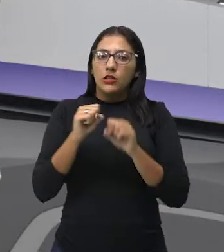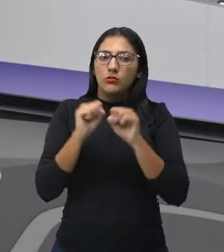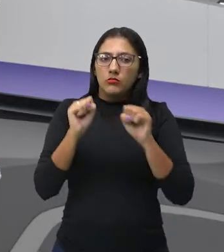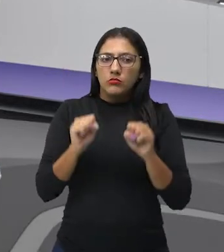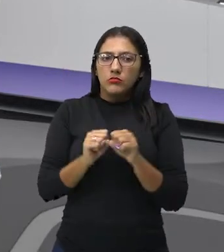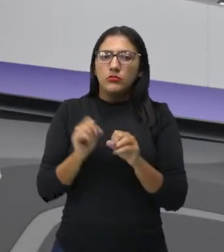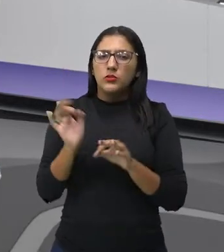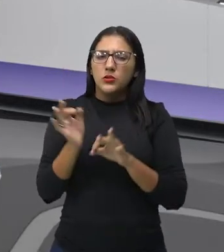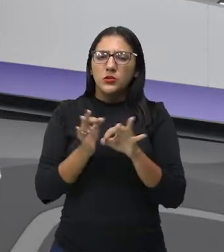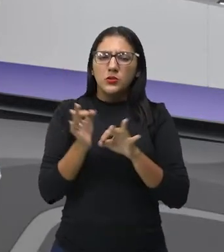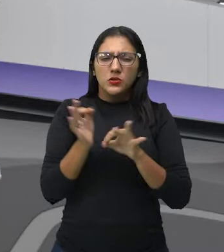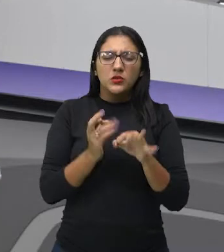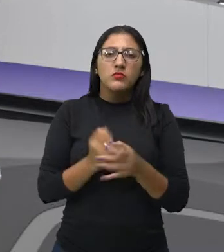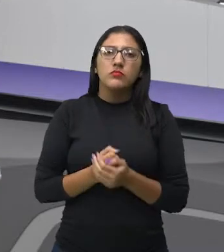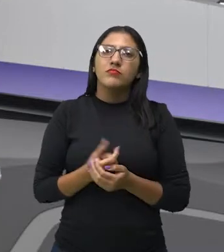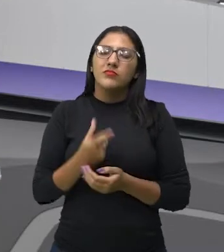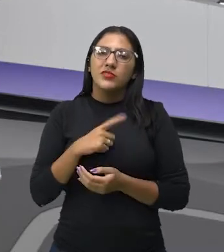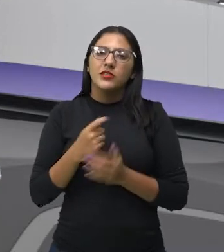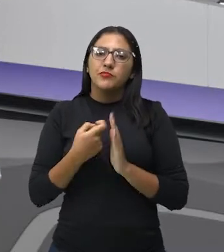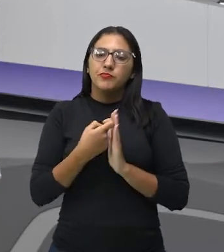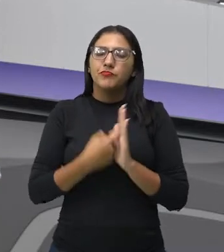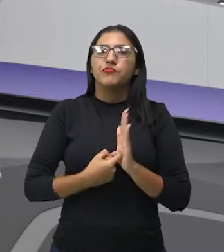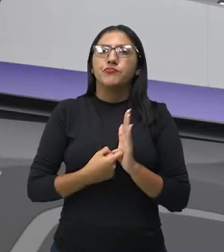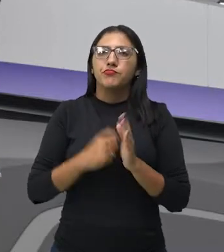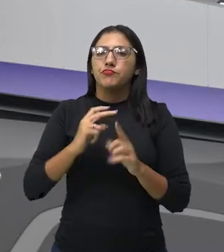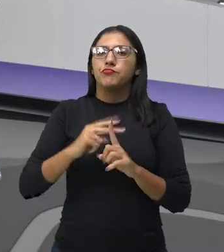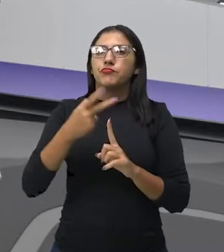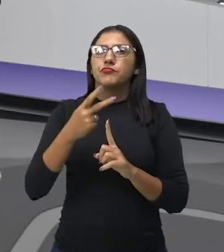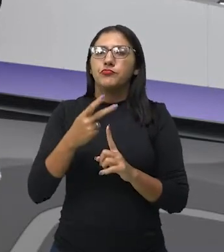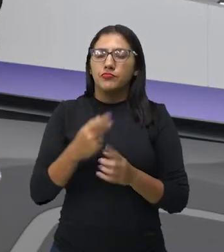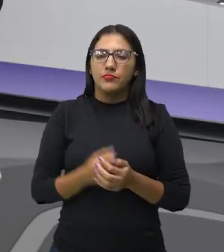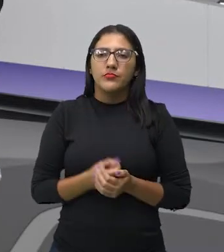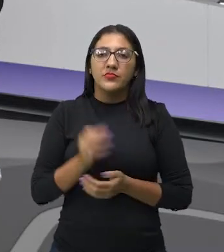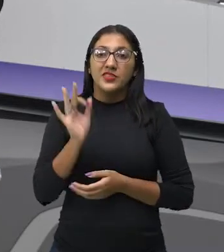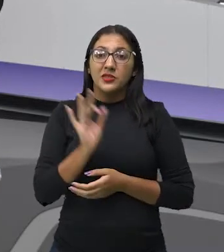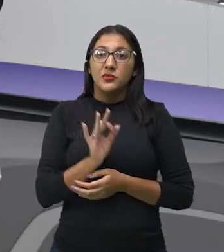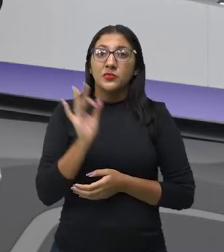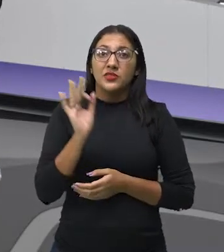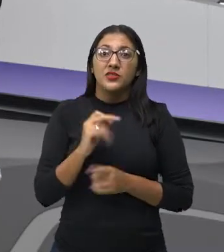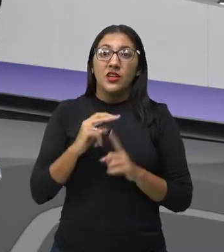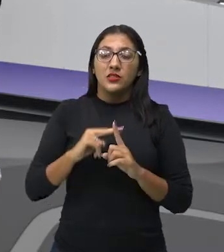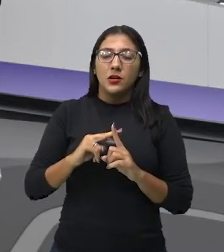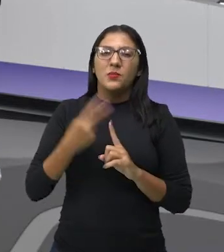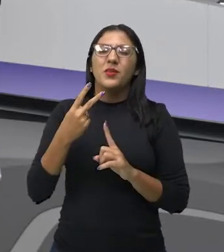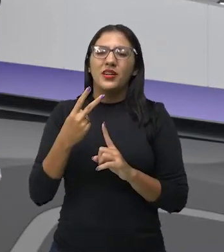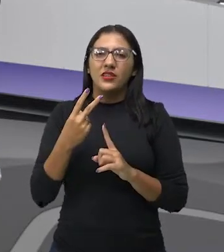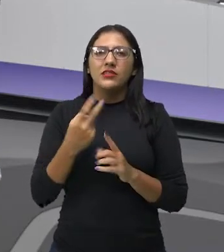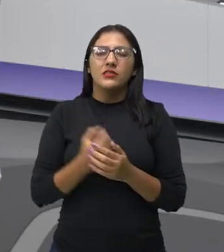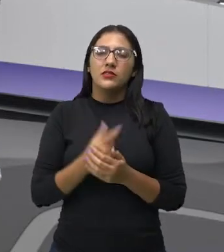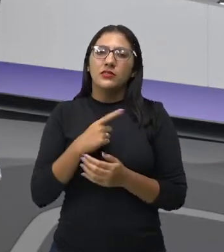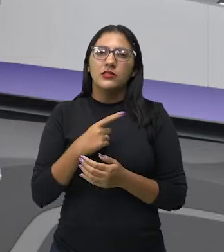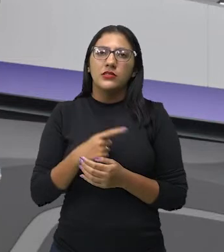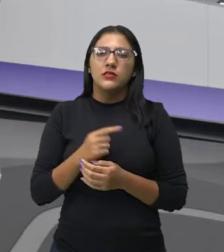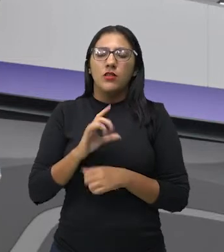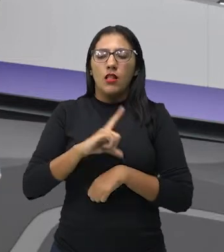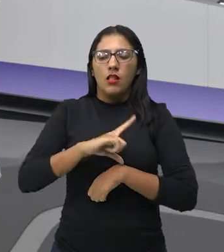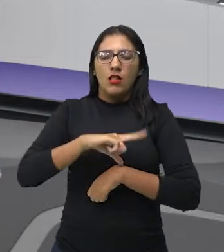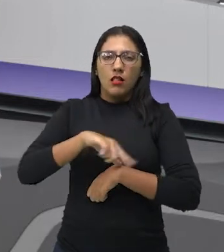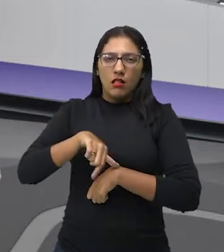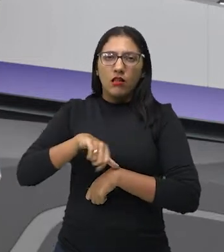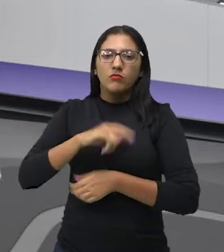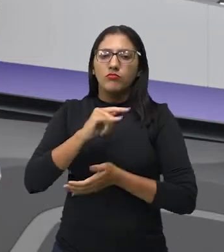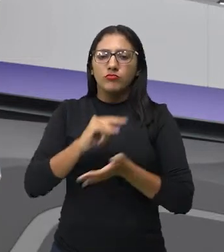sistema que nos cobra juros, né, sobre aqueles dias em que a conta ficou